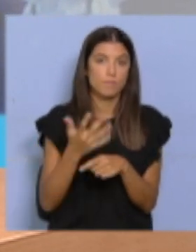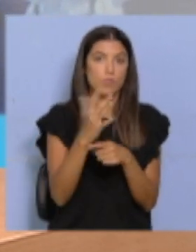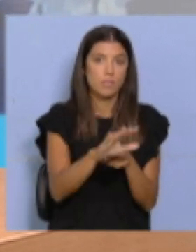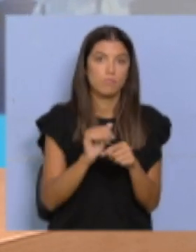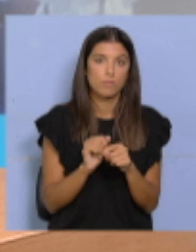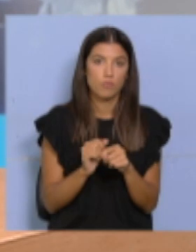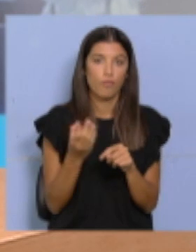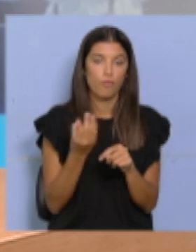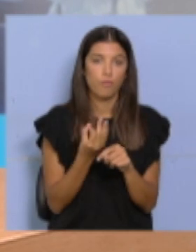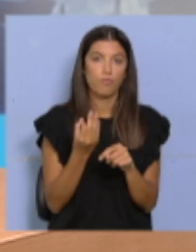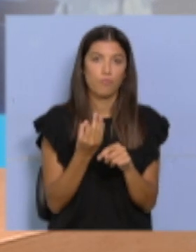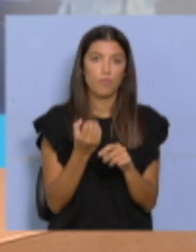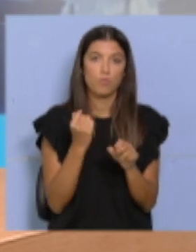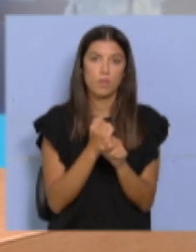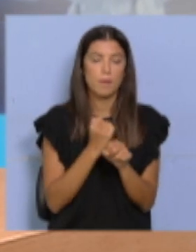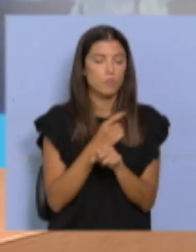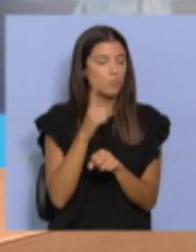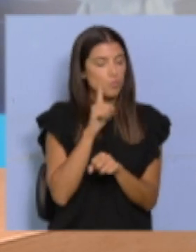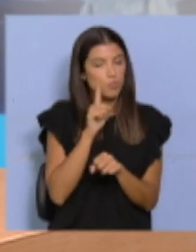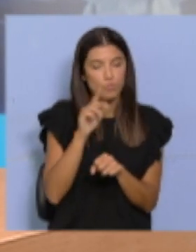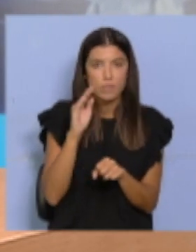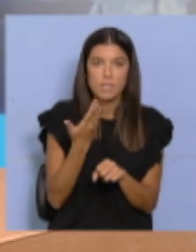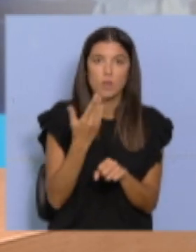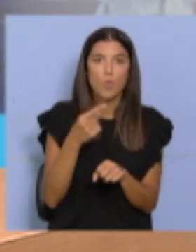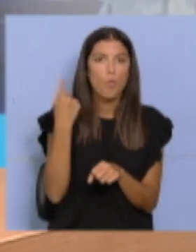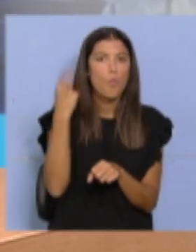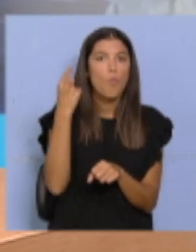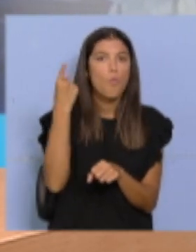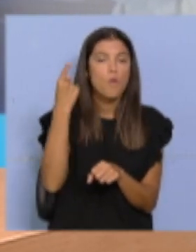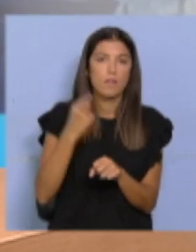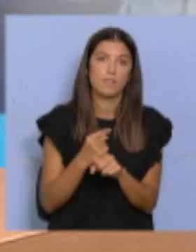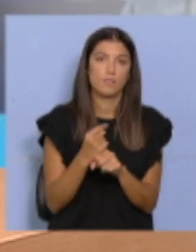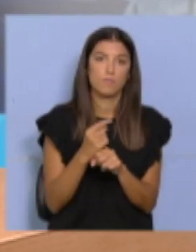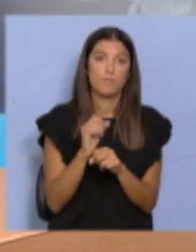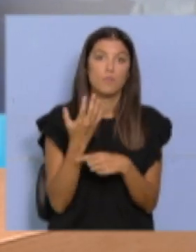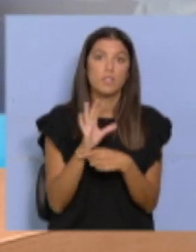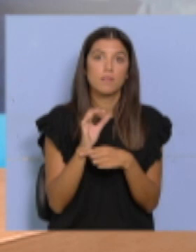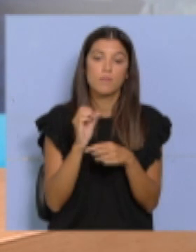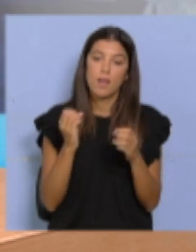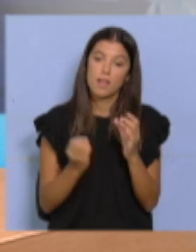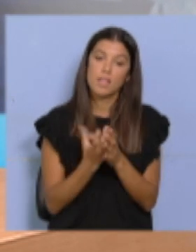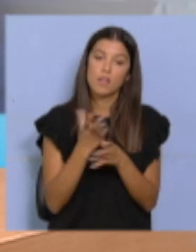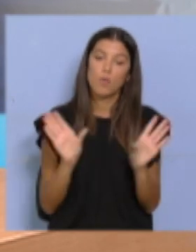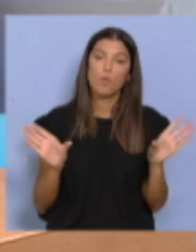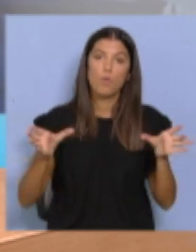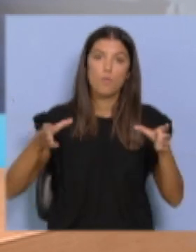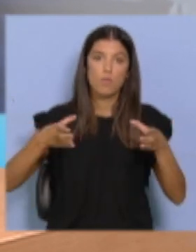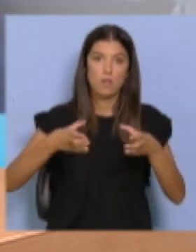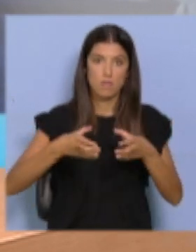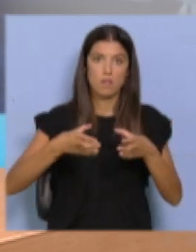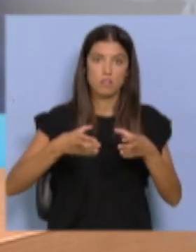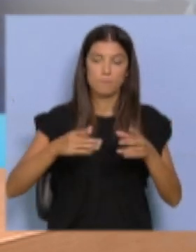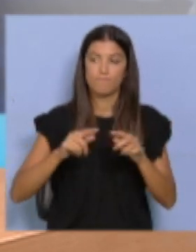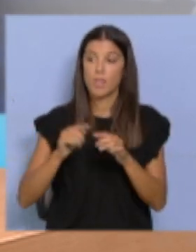trabalho essencial, único, por exemplo, na criação de comunidades. A grande maioria do